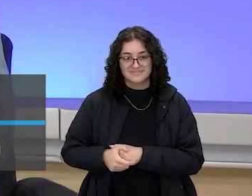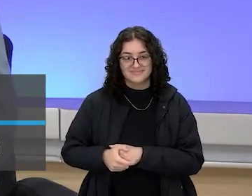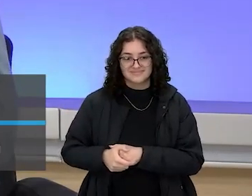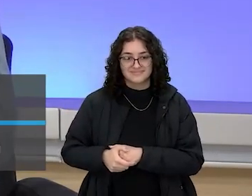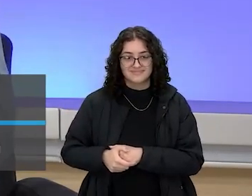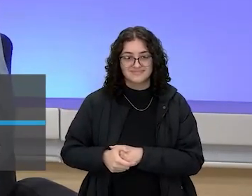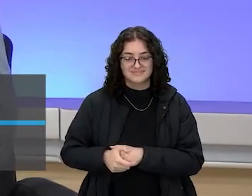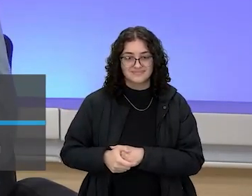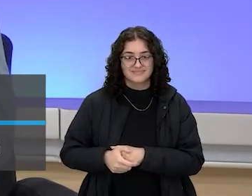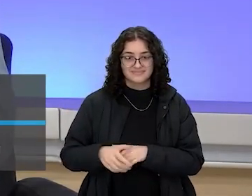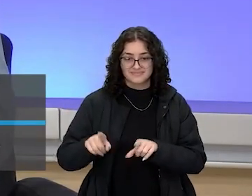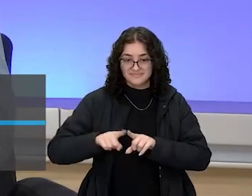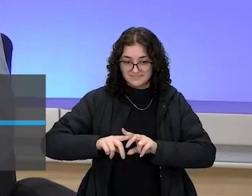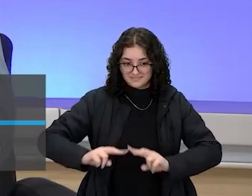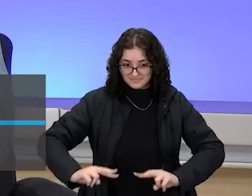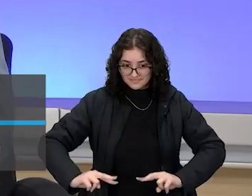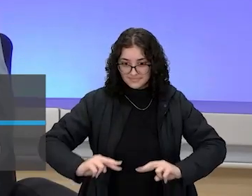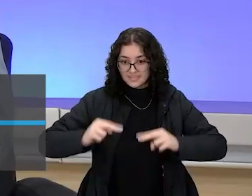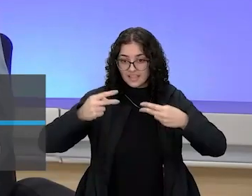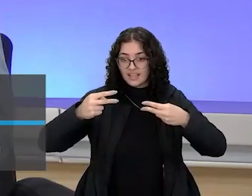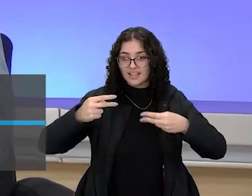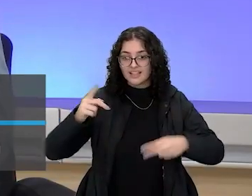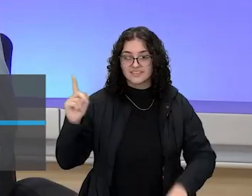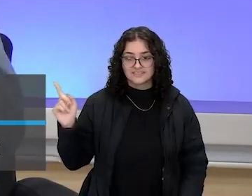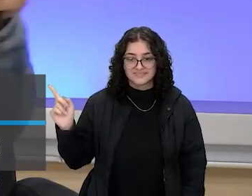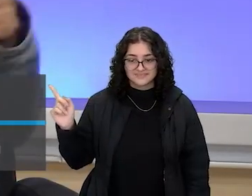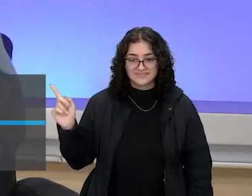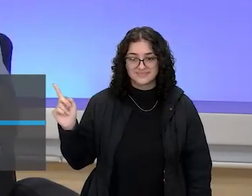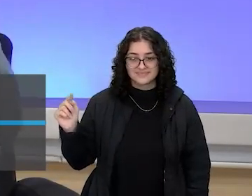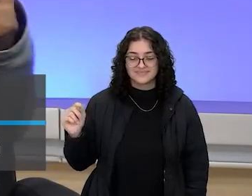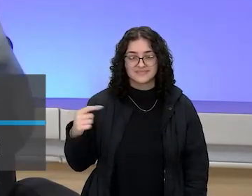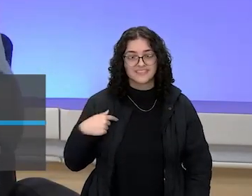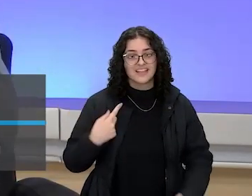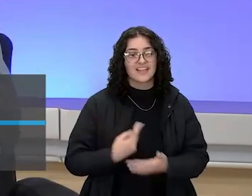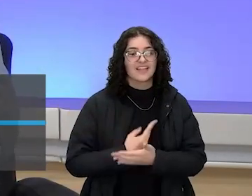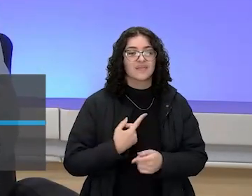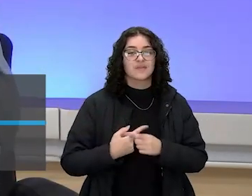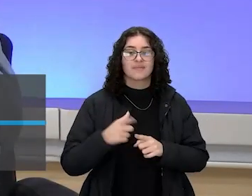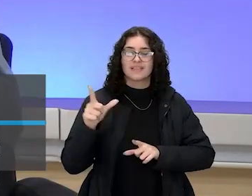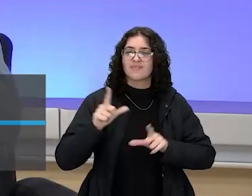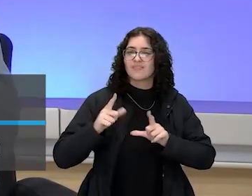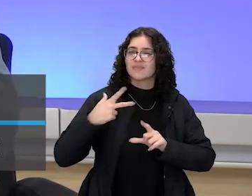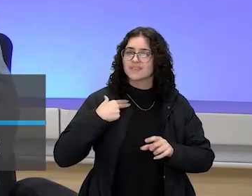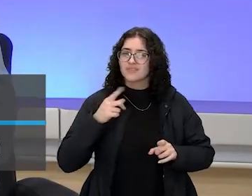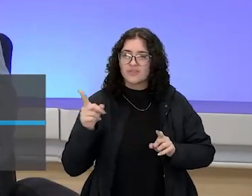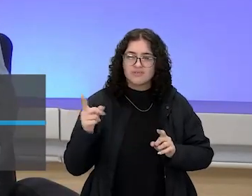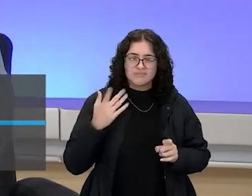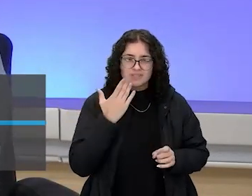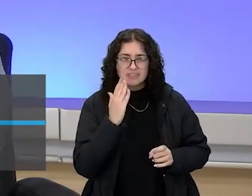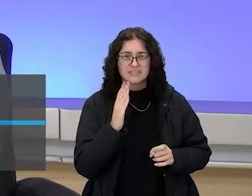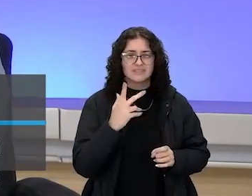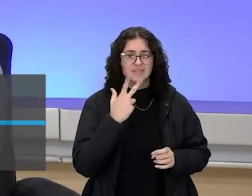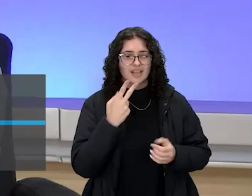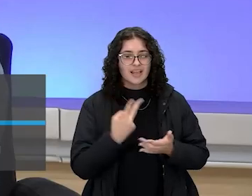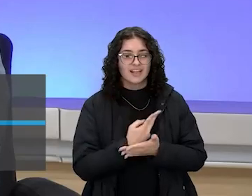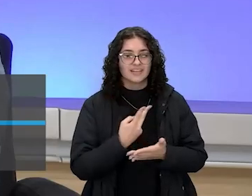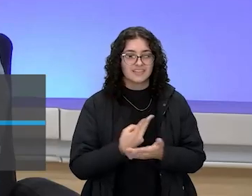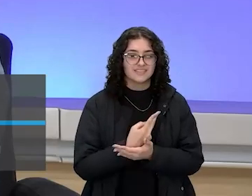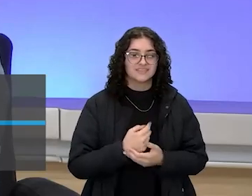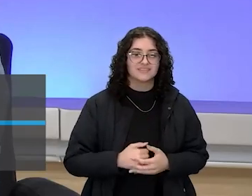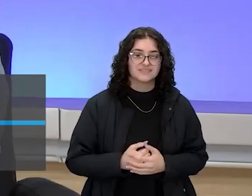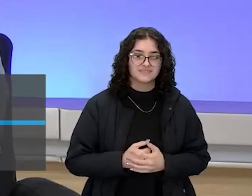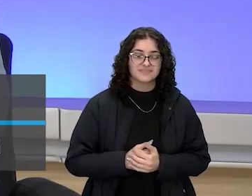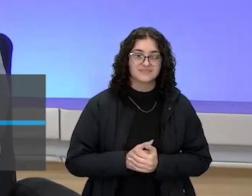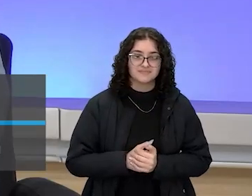certo? E o link, tá certo? Eu sempre erro, não adianta, né? Porque é trocado na TV, parece que eu tô olhando no espelho e nunca dá certo.